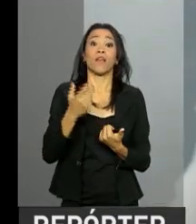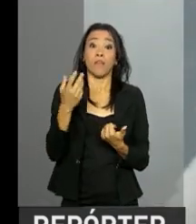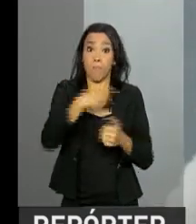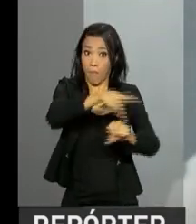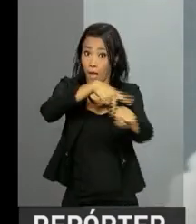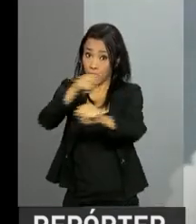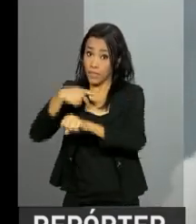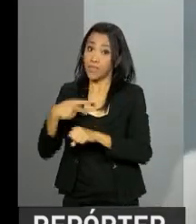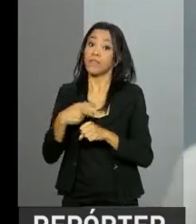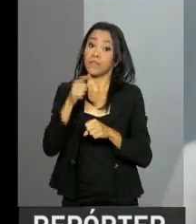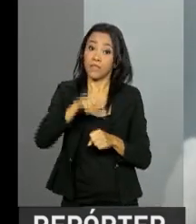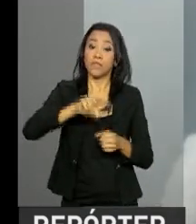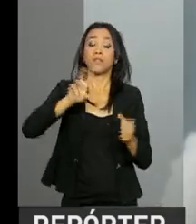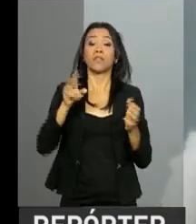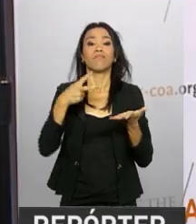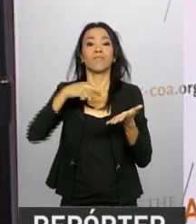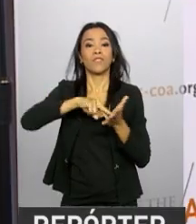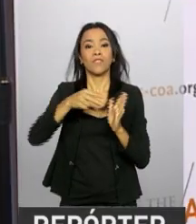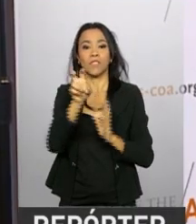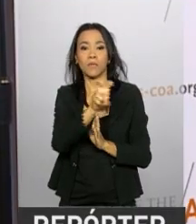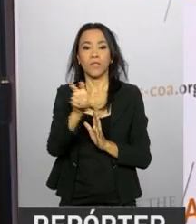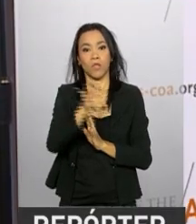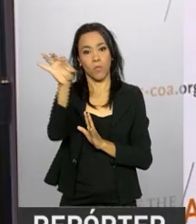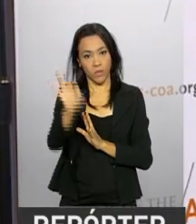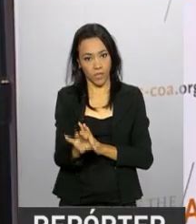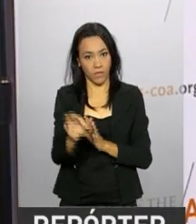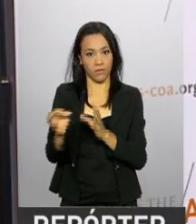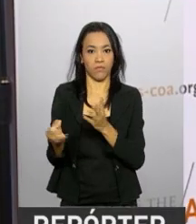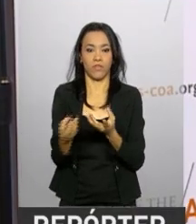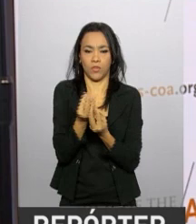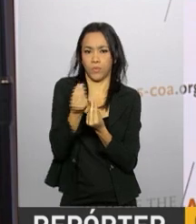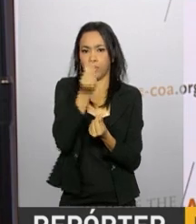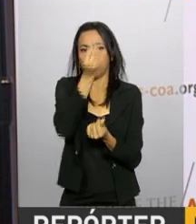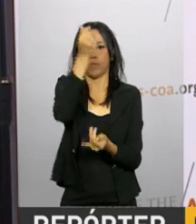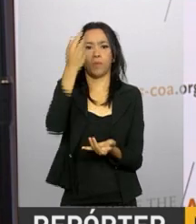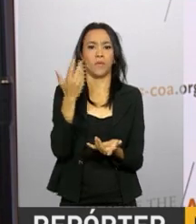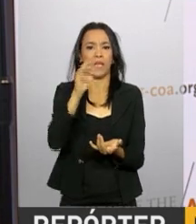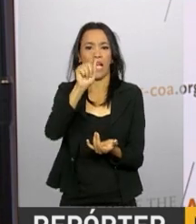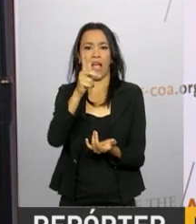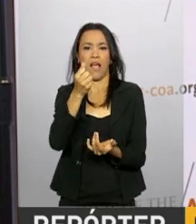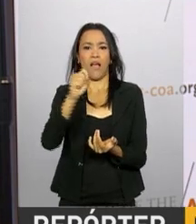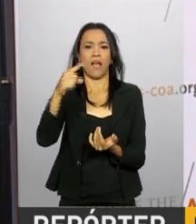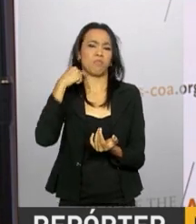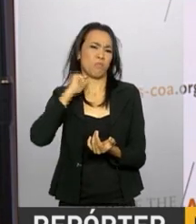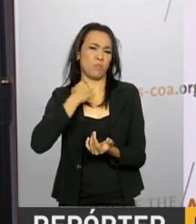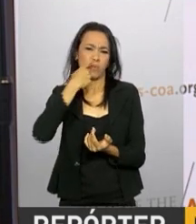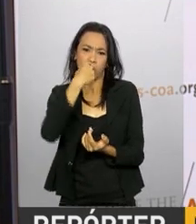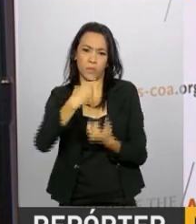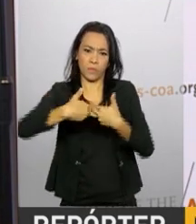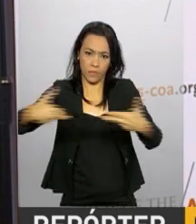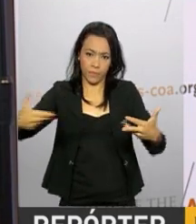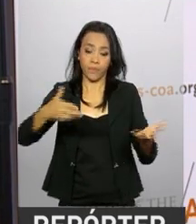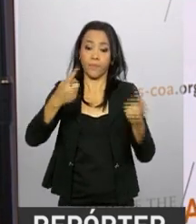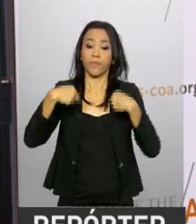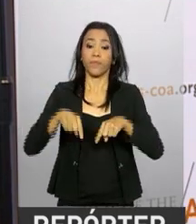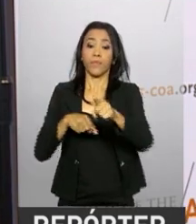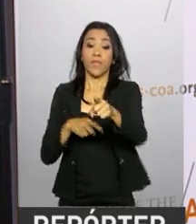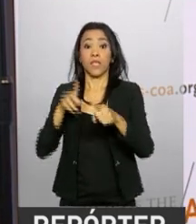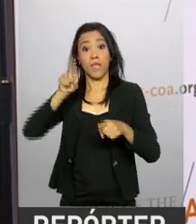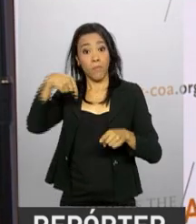55% das emissões depois da ONU o presidente Michel Temer apresentou a investidores brasileiros e